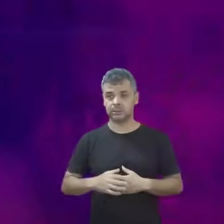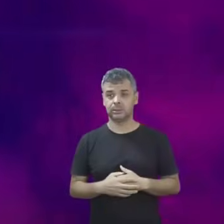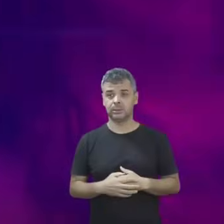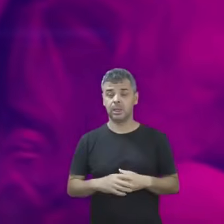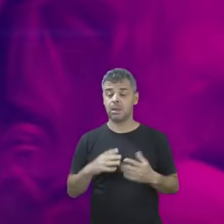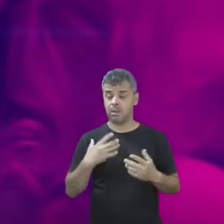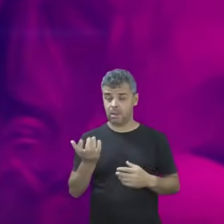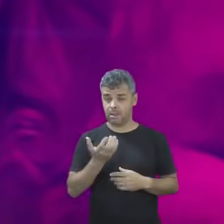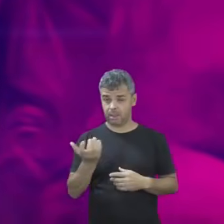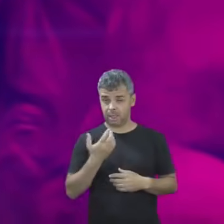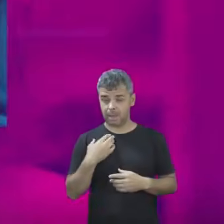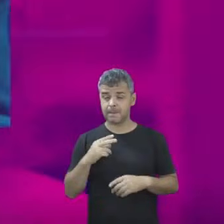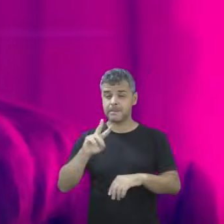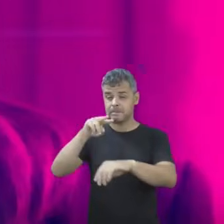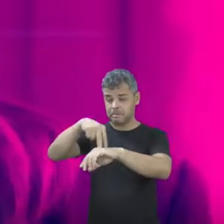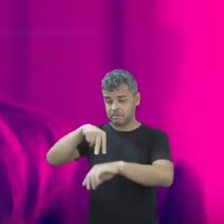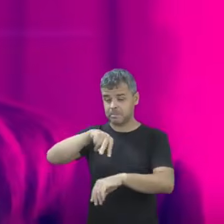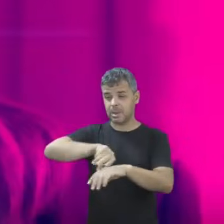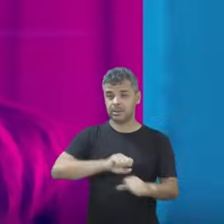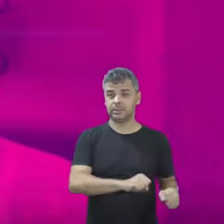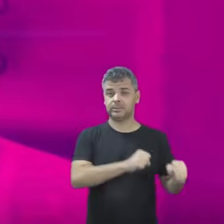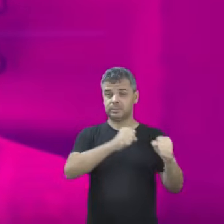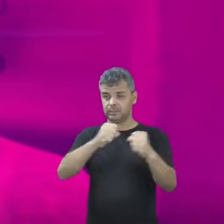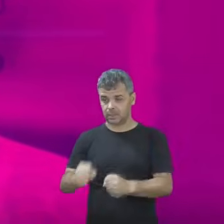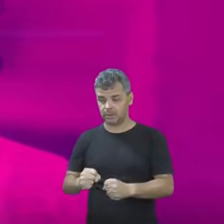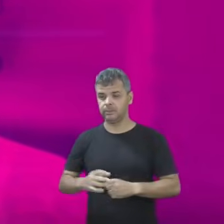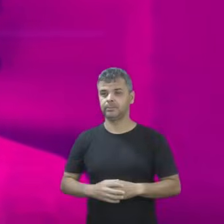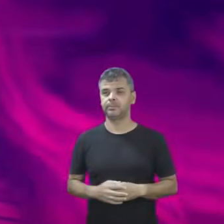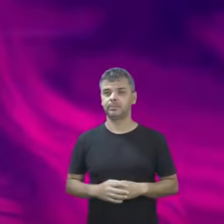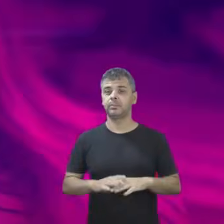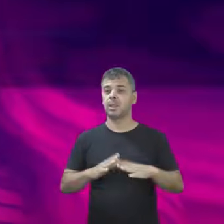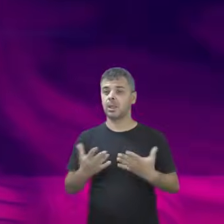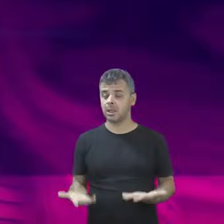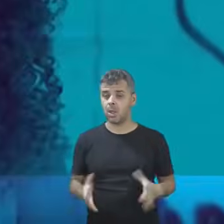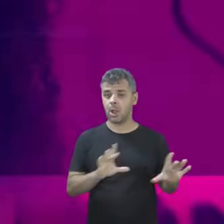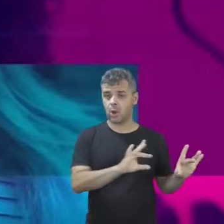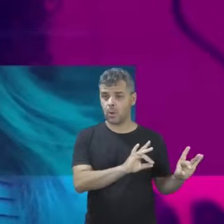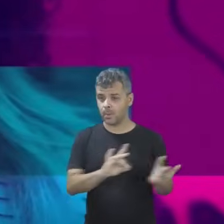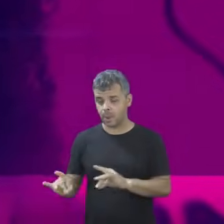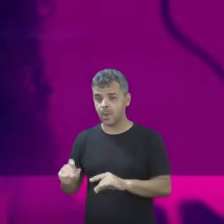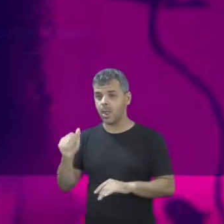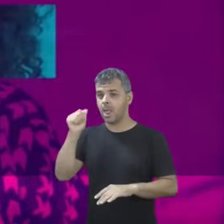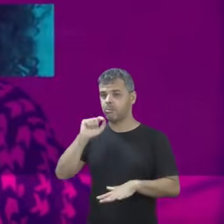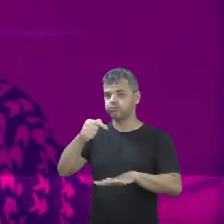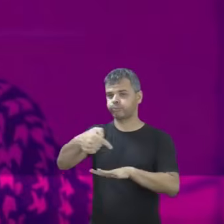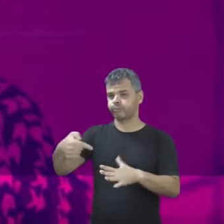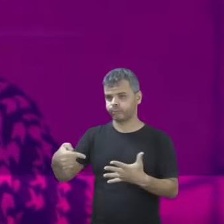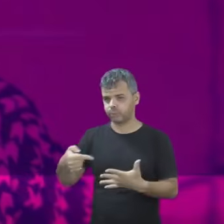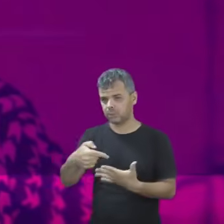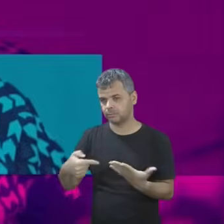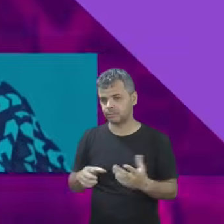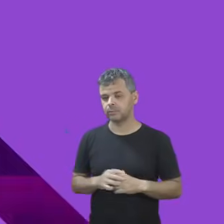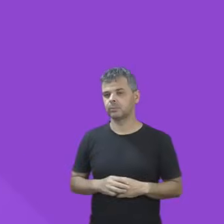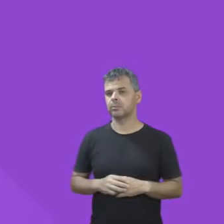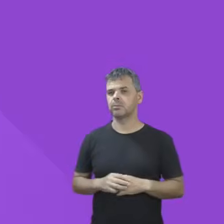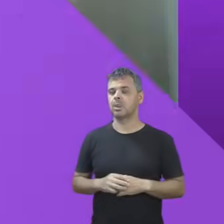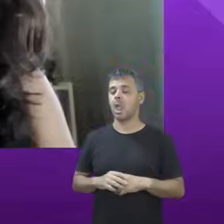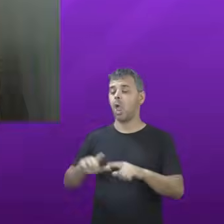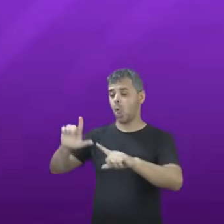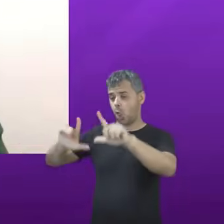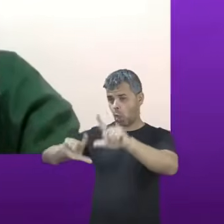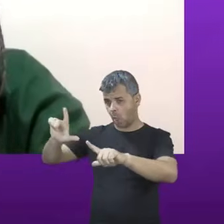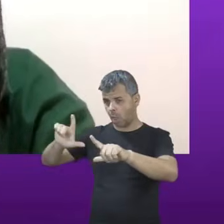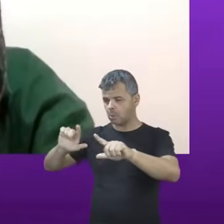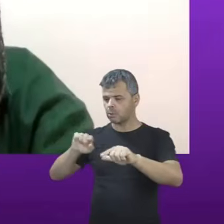PT. Quer ver mais mulheres ocupando espaços de poder? Então se liga no Elas por Elas. O programa